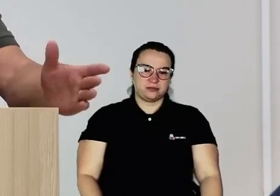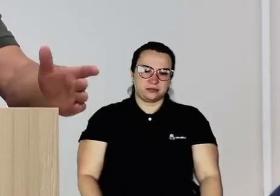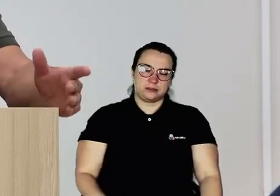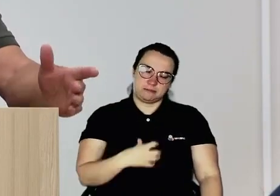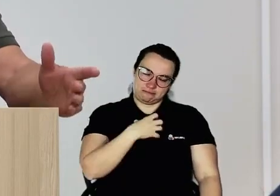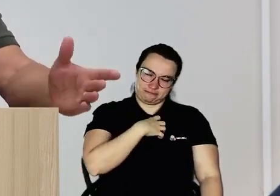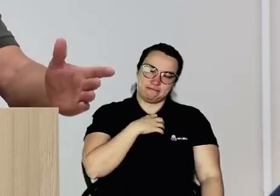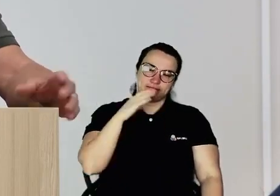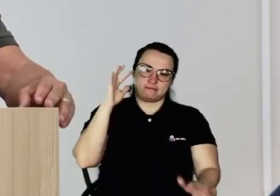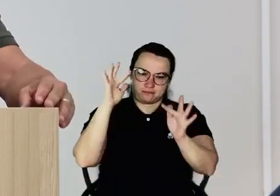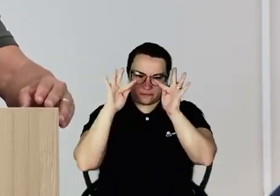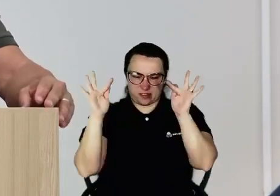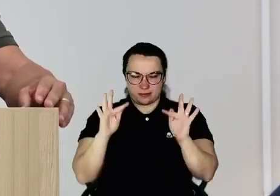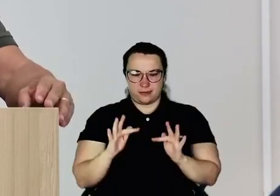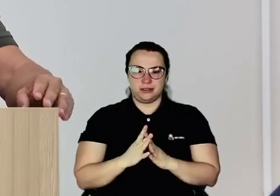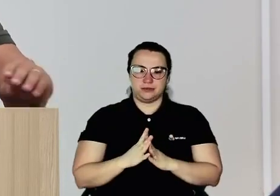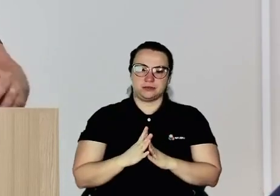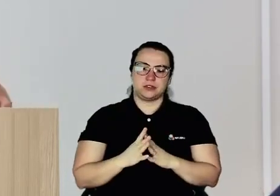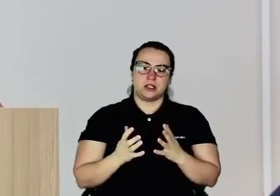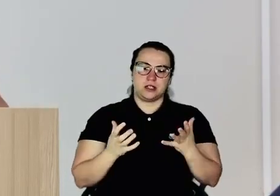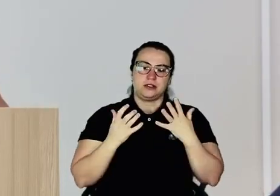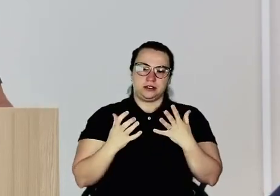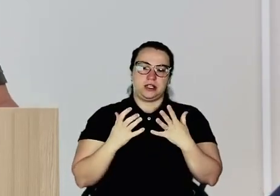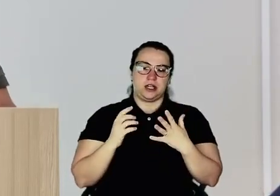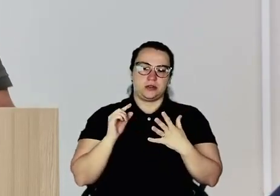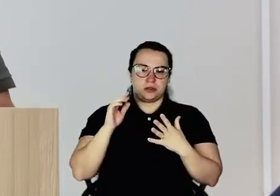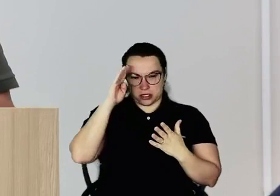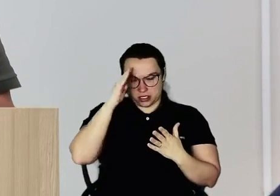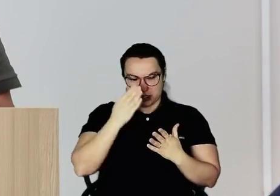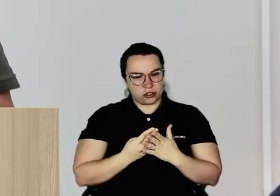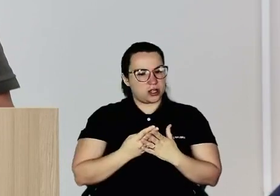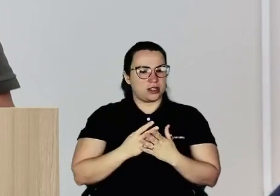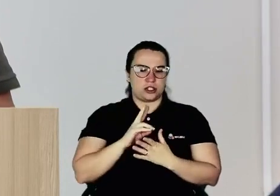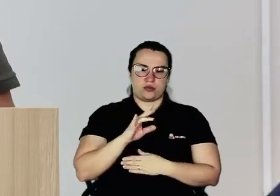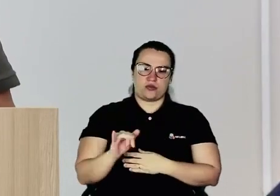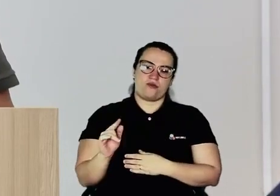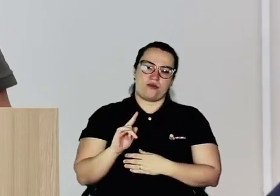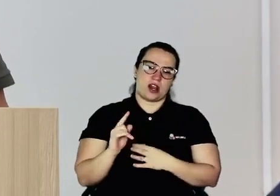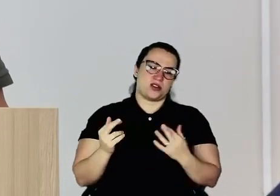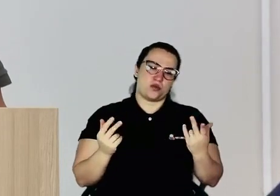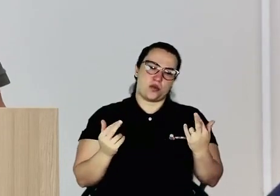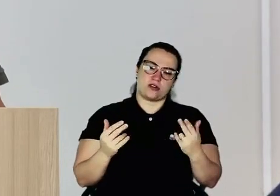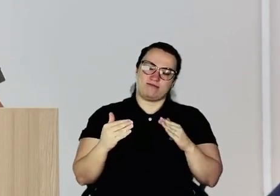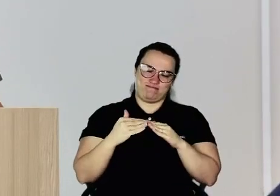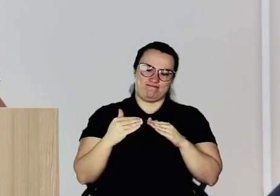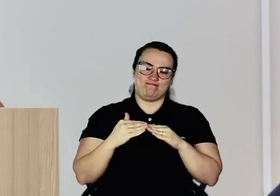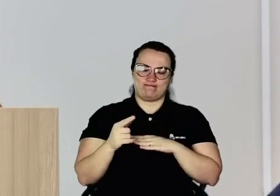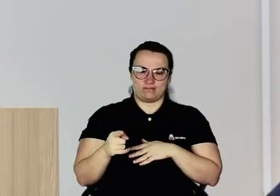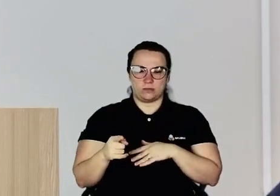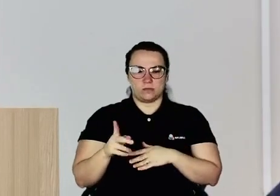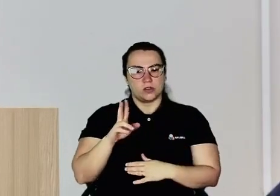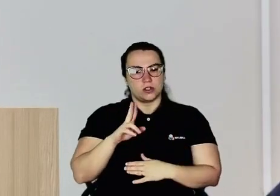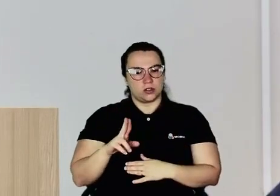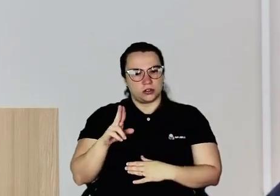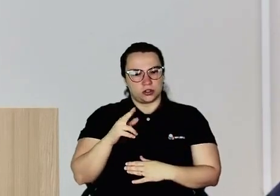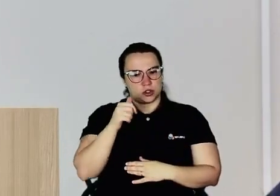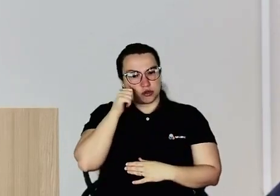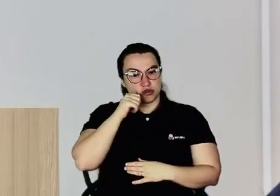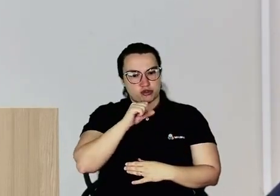E também quero acreditar que isso não vai acontecer. Porque uso sempre minha sogra como exemplo